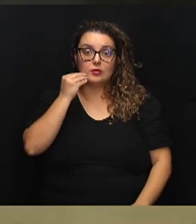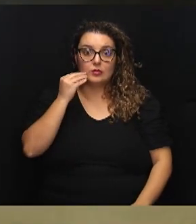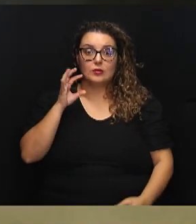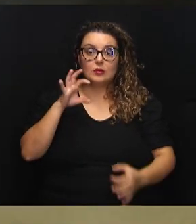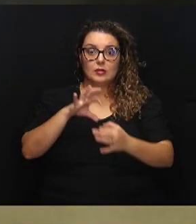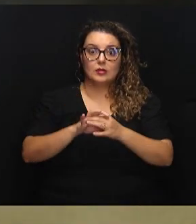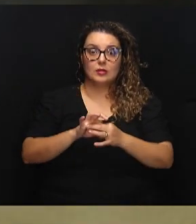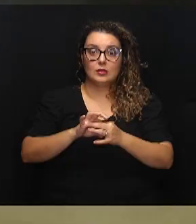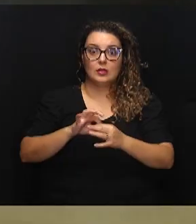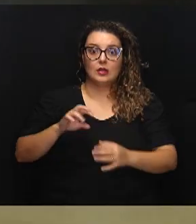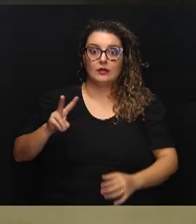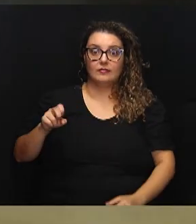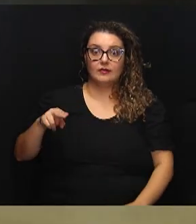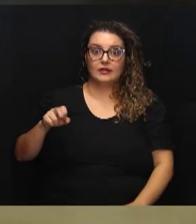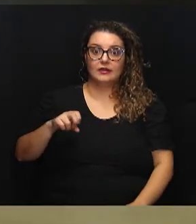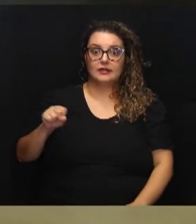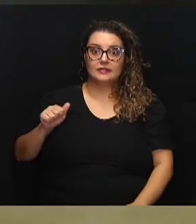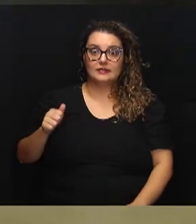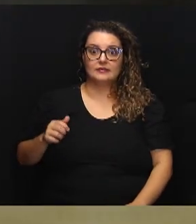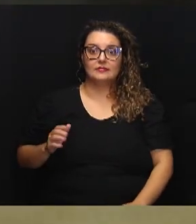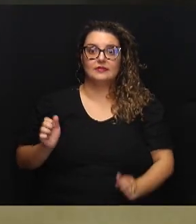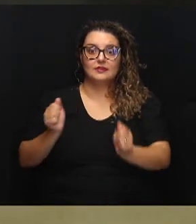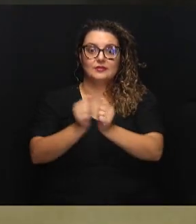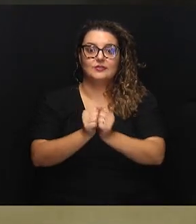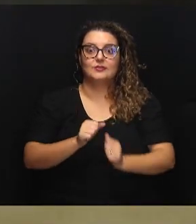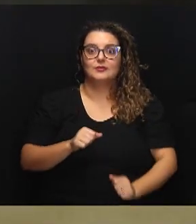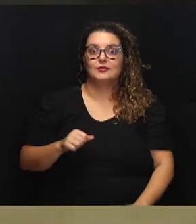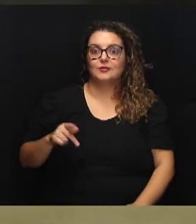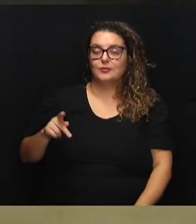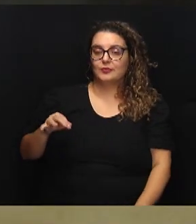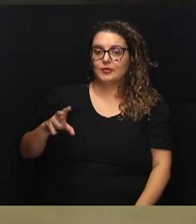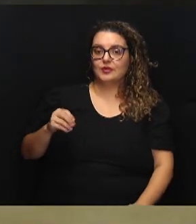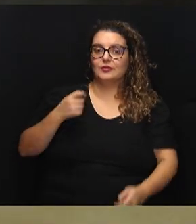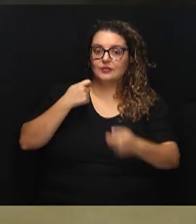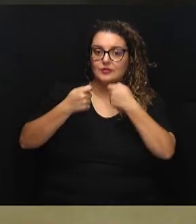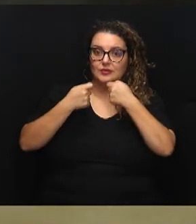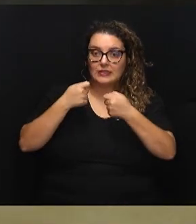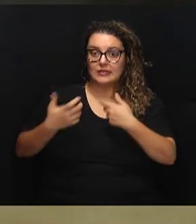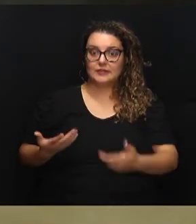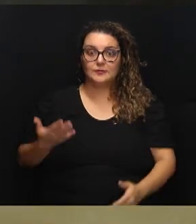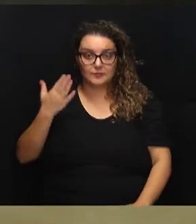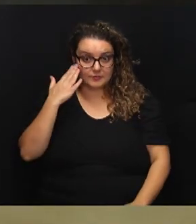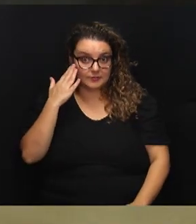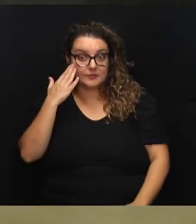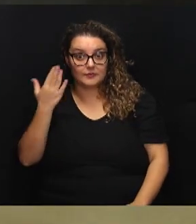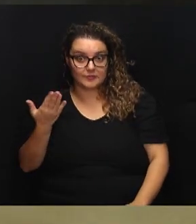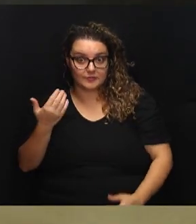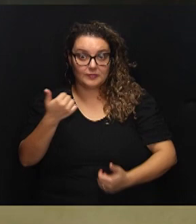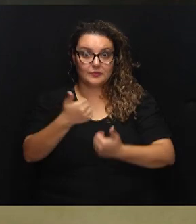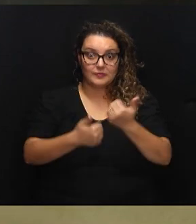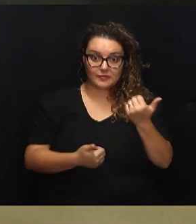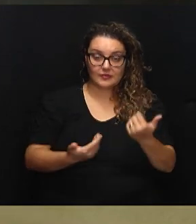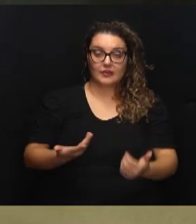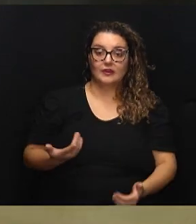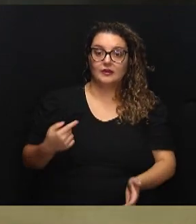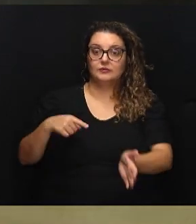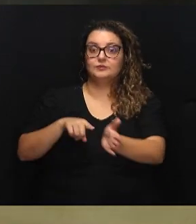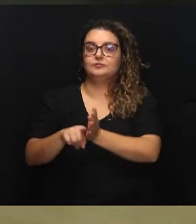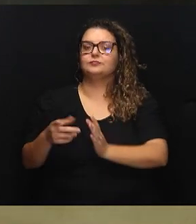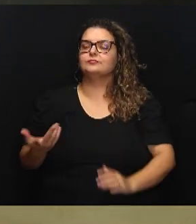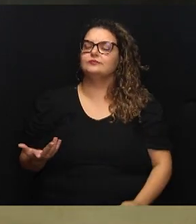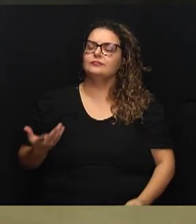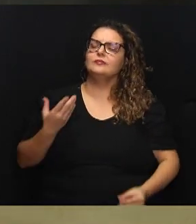com a Vanessa, a gente vai com o Pedro, que é jornalista, né, e entende de futebol. E eu pergunto para você, como é